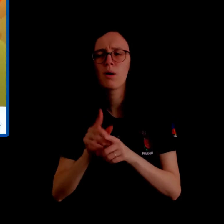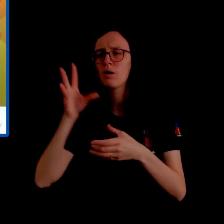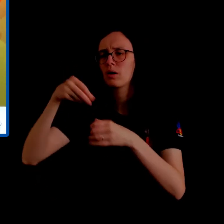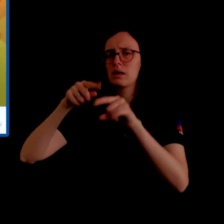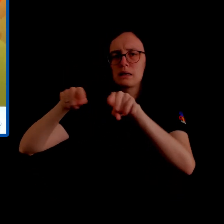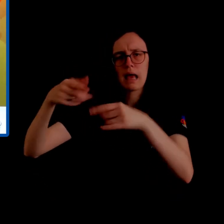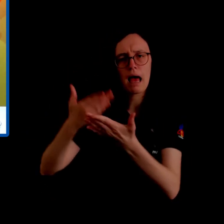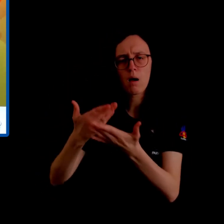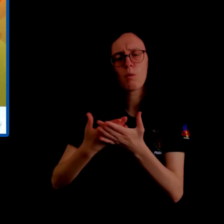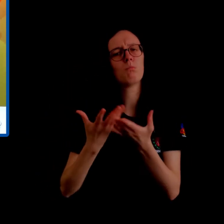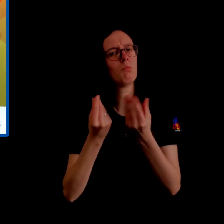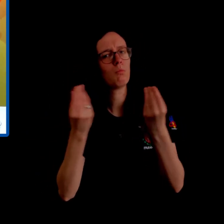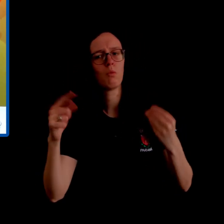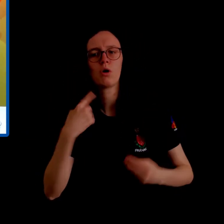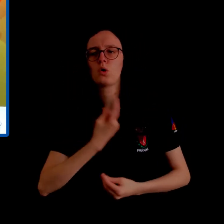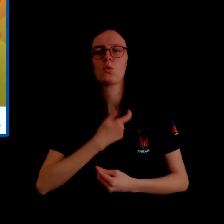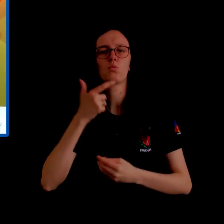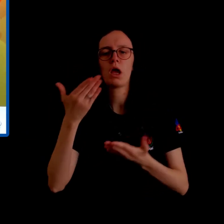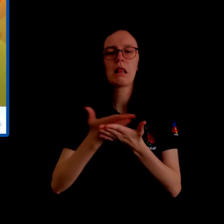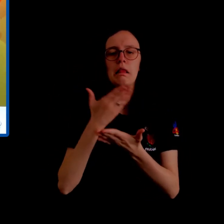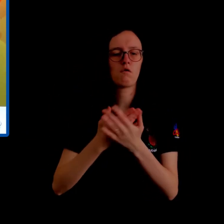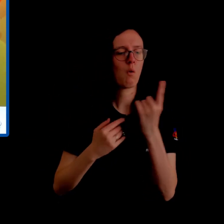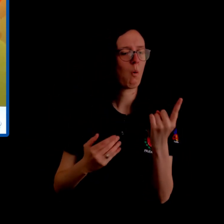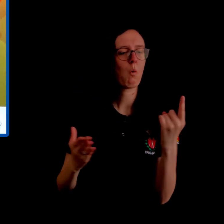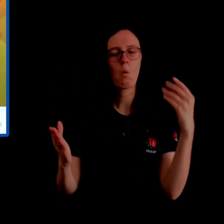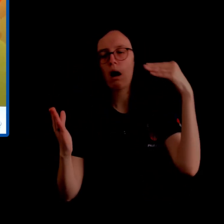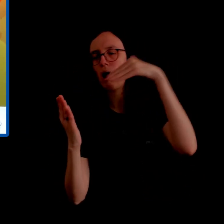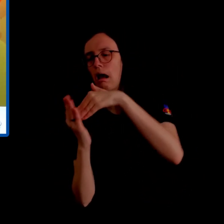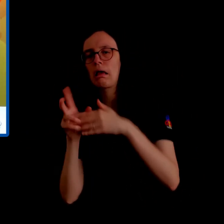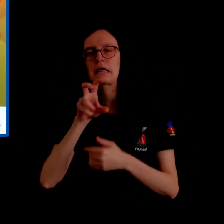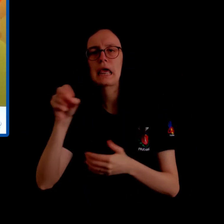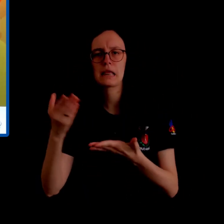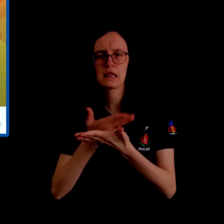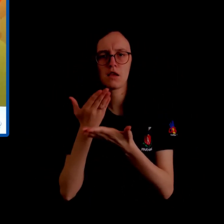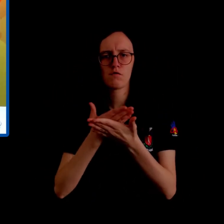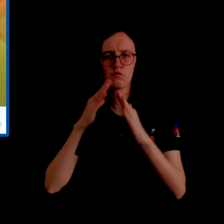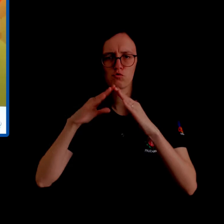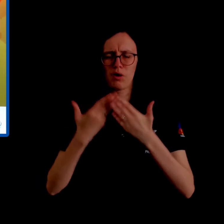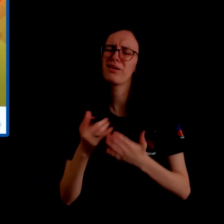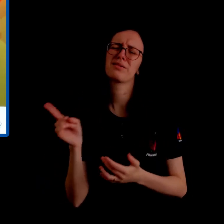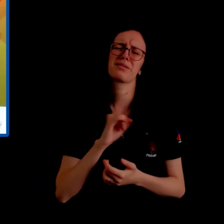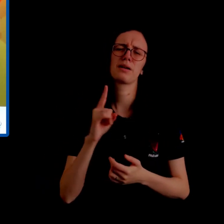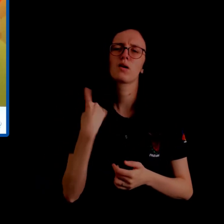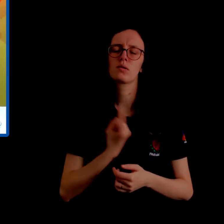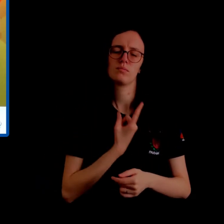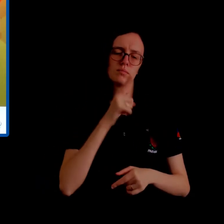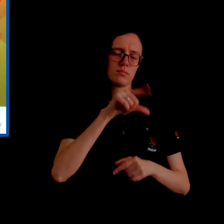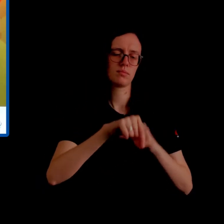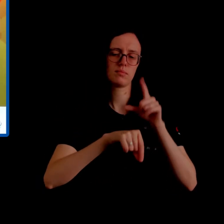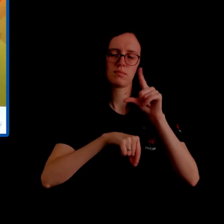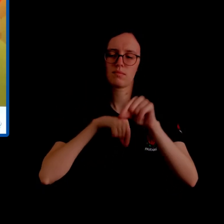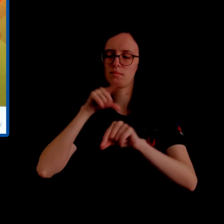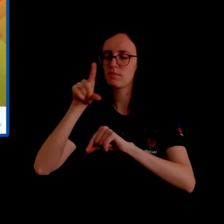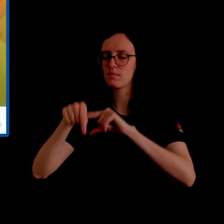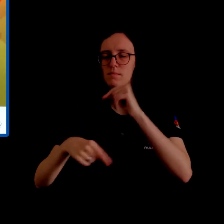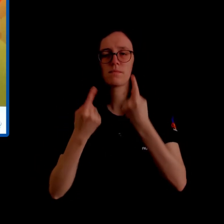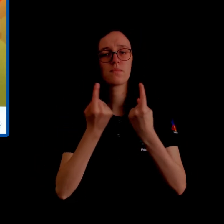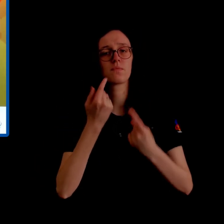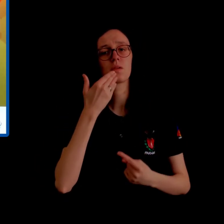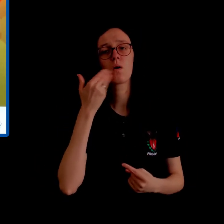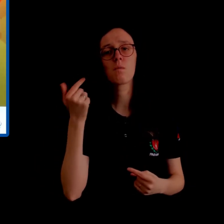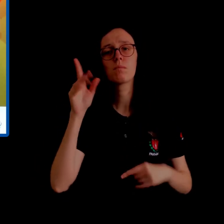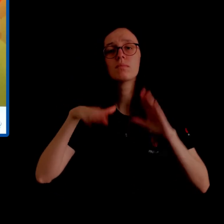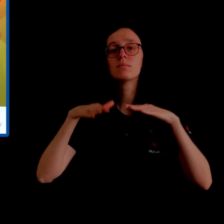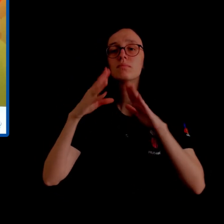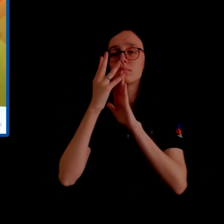aula, a gente não trabalha o livro da página 1 à página 500. A gente vai fazendo os recortes conforme o